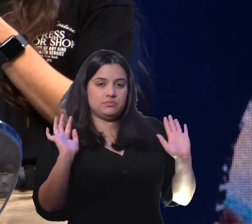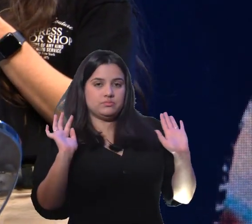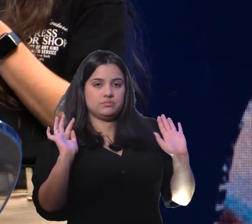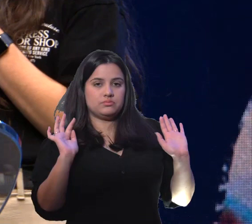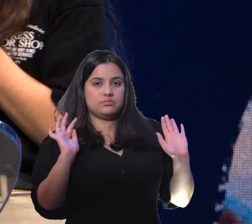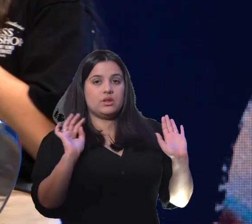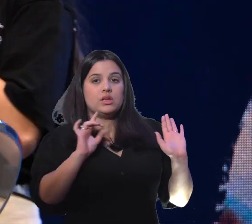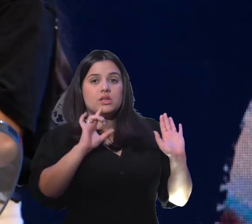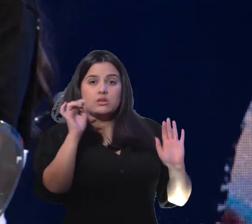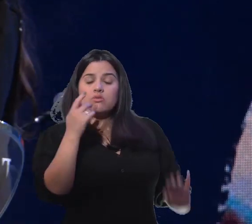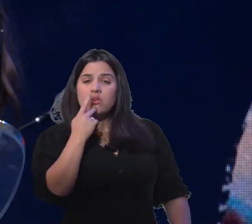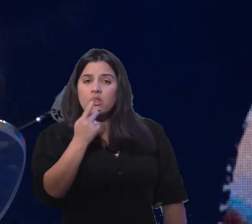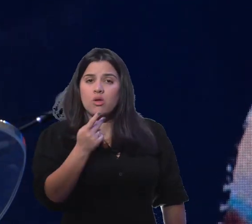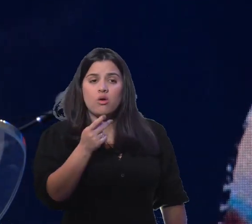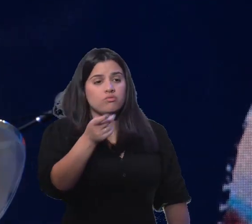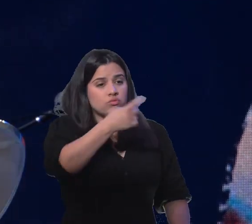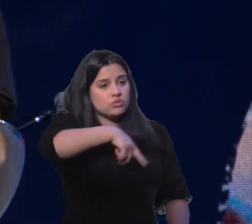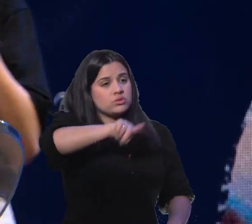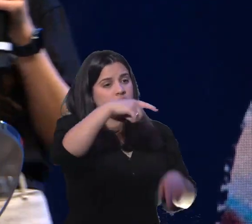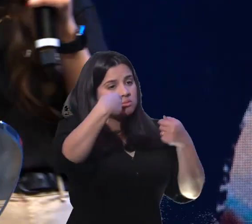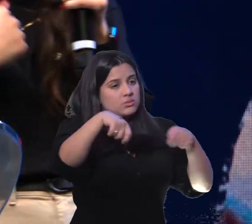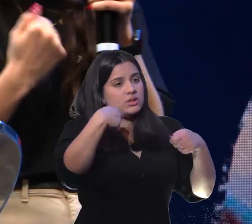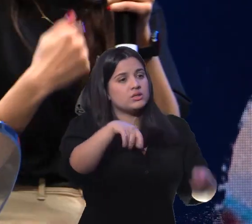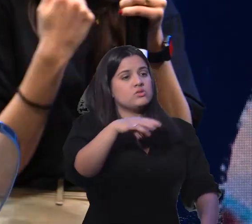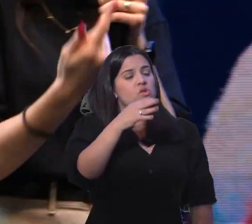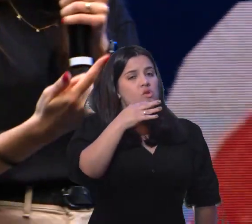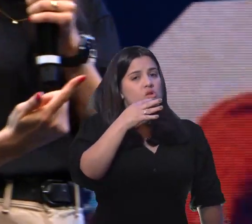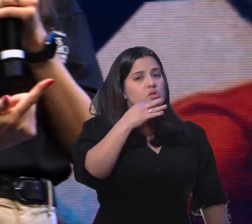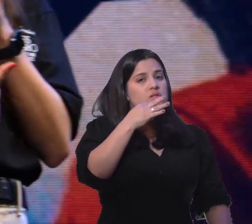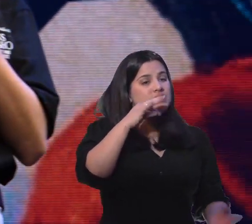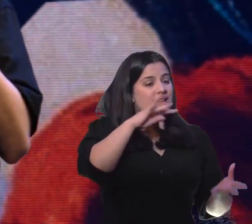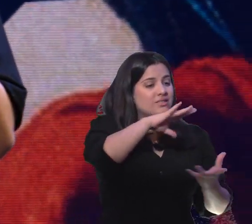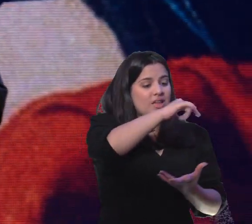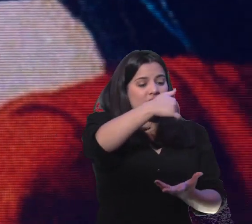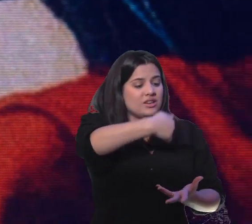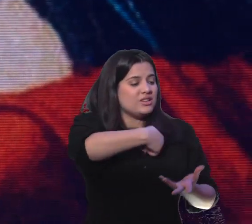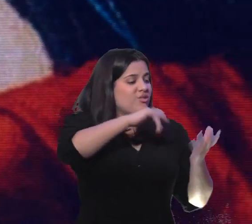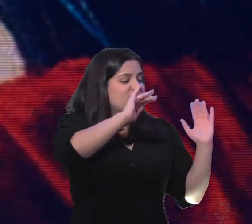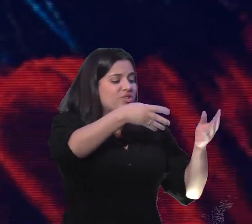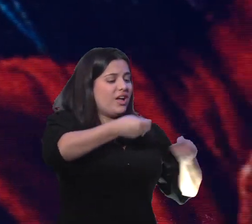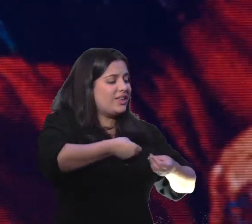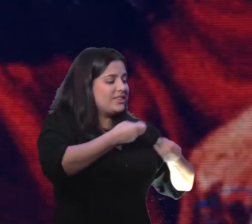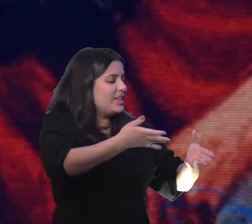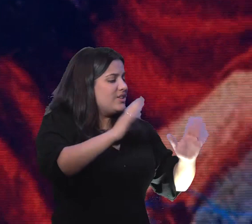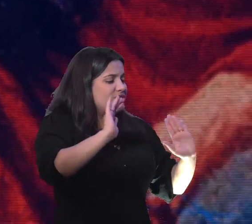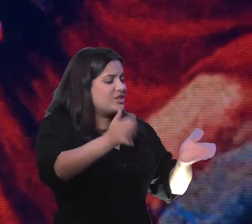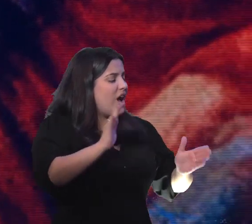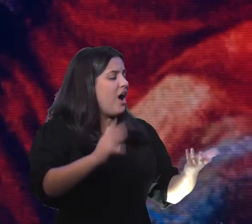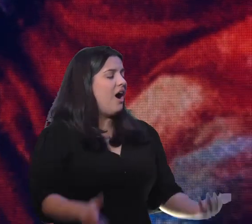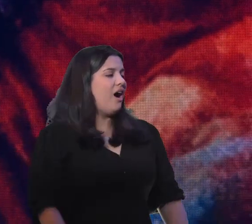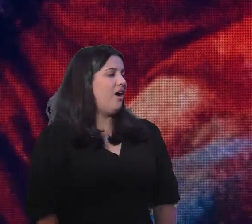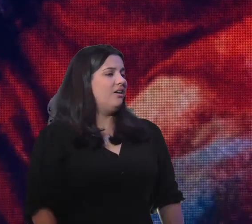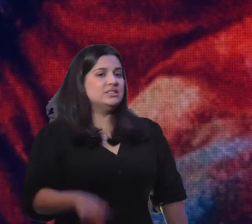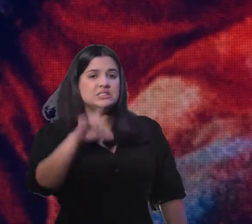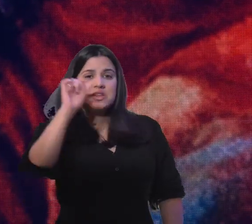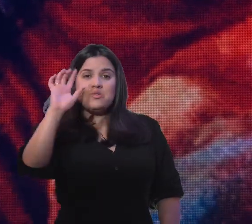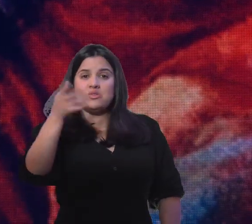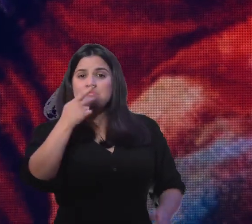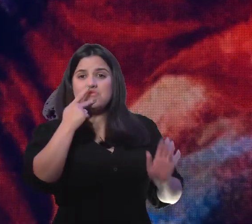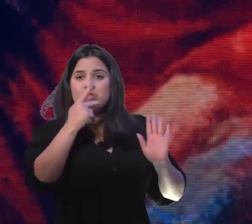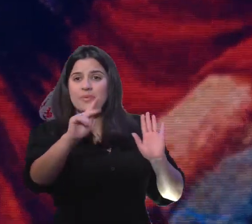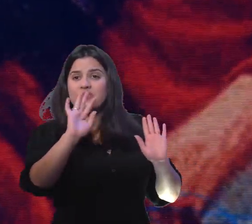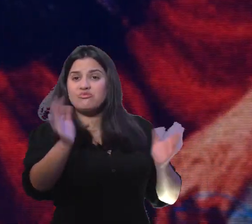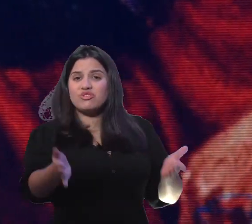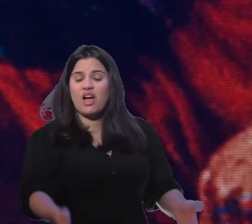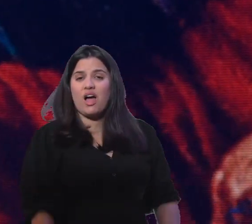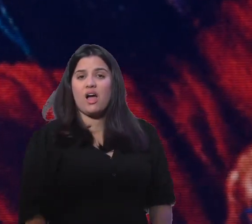Não. Deus falou: vão reconhecer a terra que eu lhes dei. Deus já tinha prometido dar a terra. Deus não